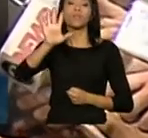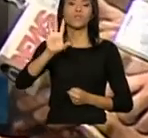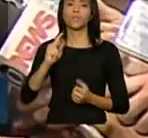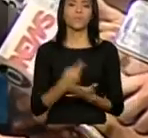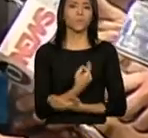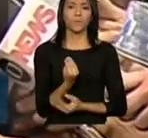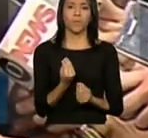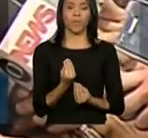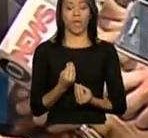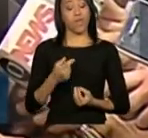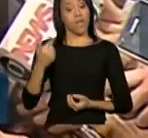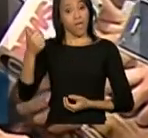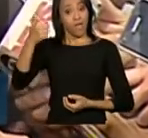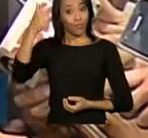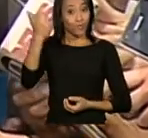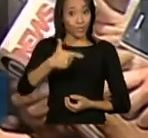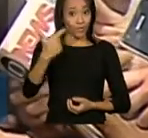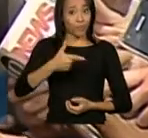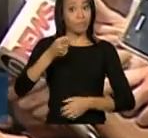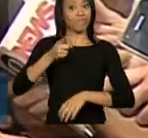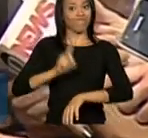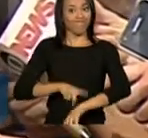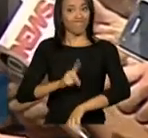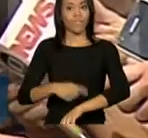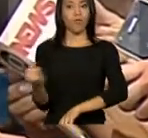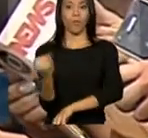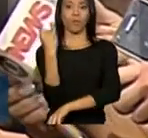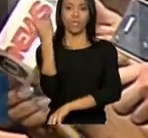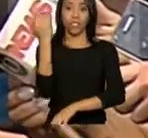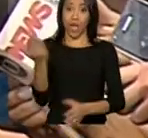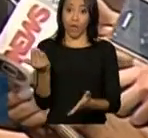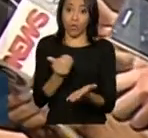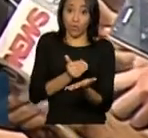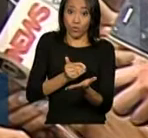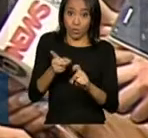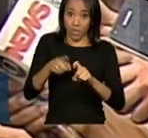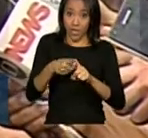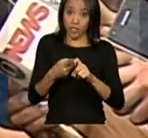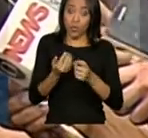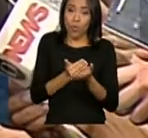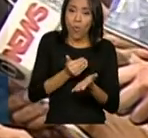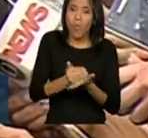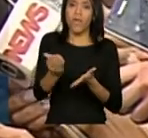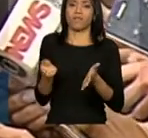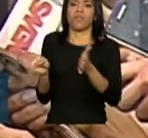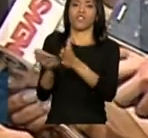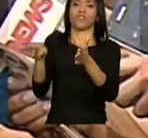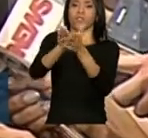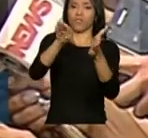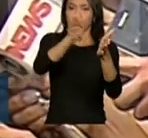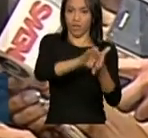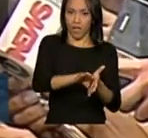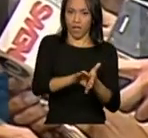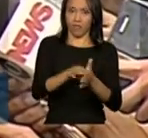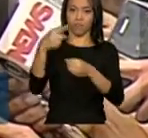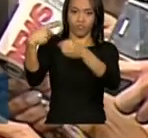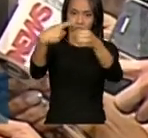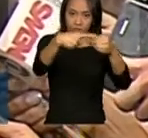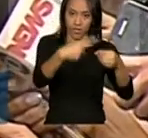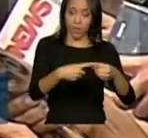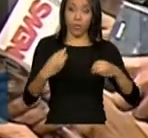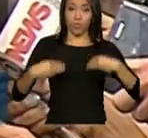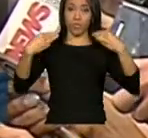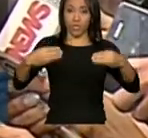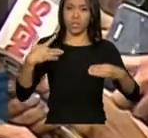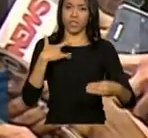segundo momento importante do programa Mais Médicos agora os médicos começam a chegar no município a chegada no município Ministério da Saúde